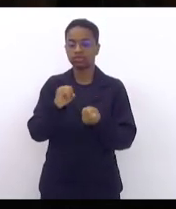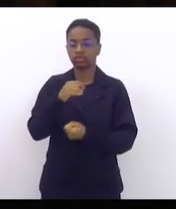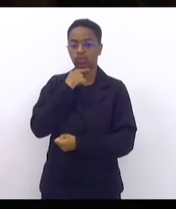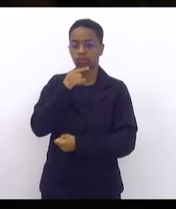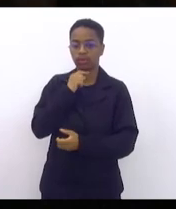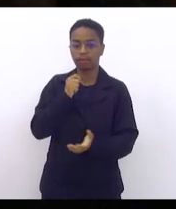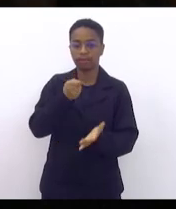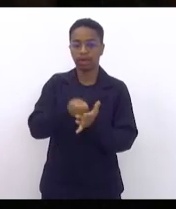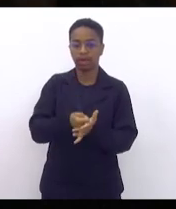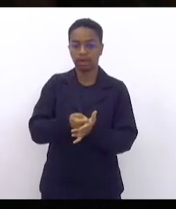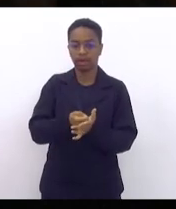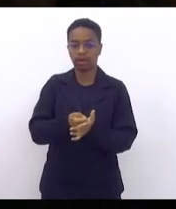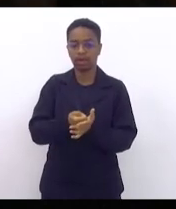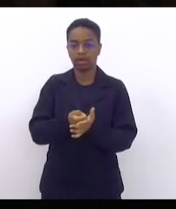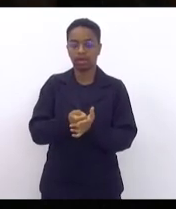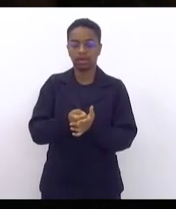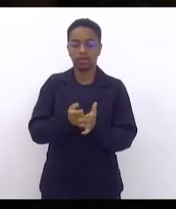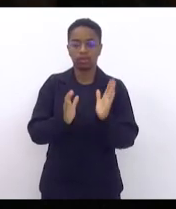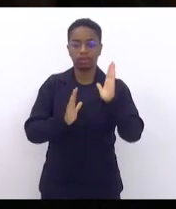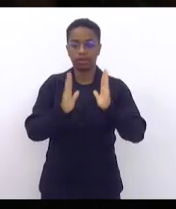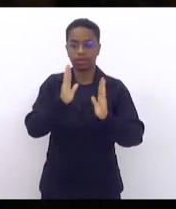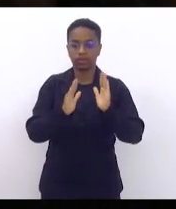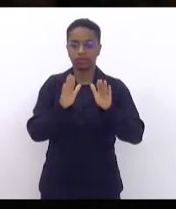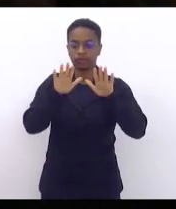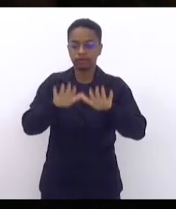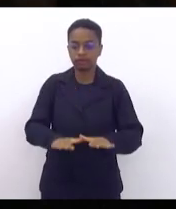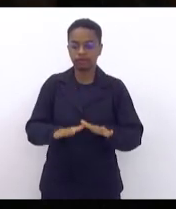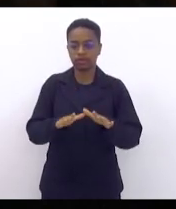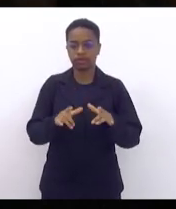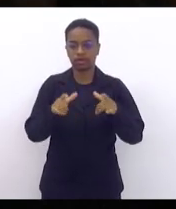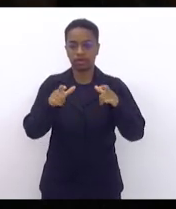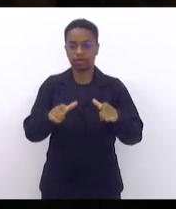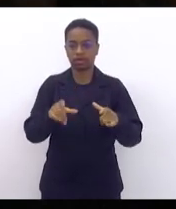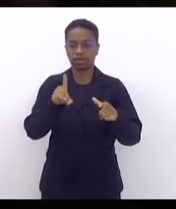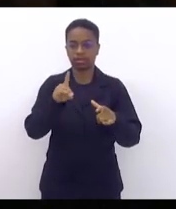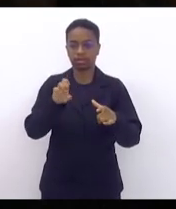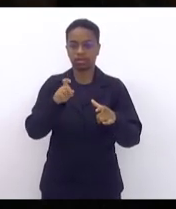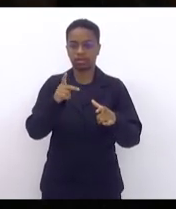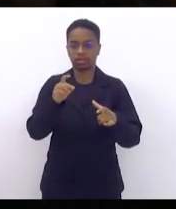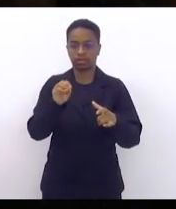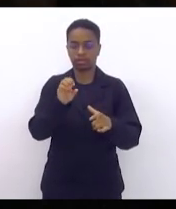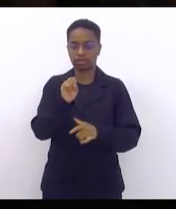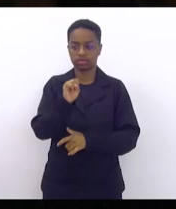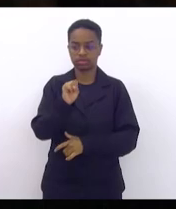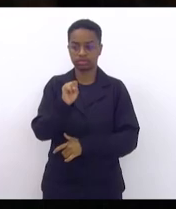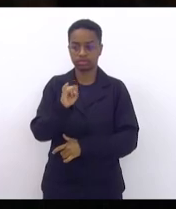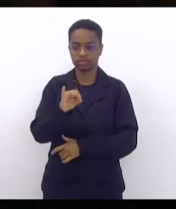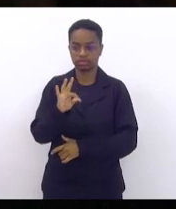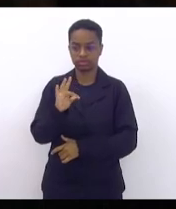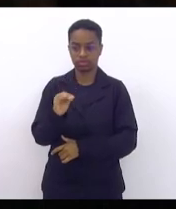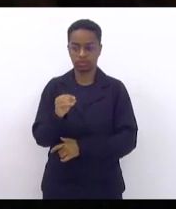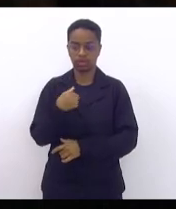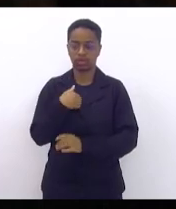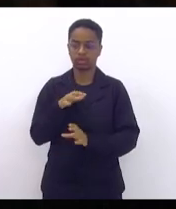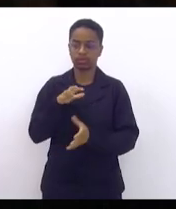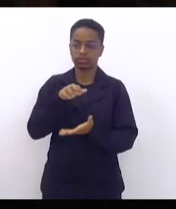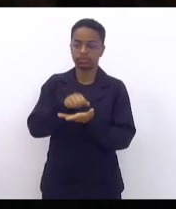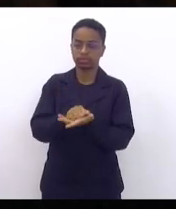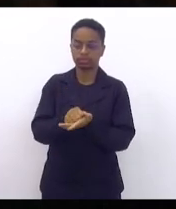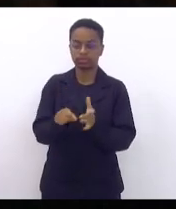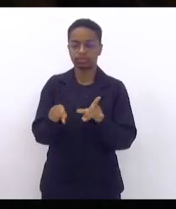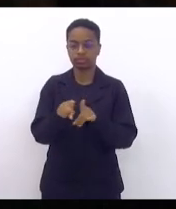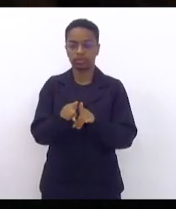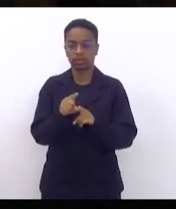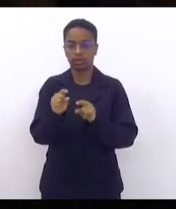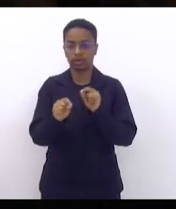diárias nos depósitos e registrei aqui senhora presidente que a